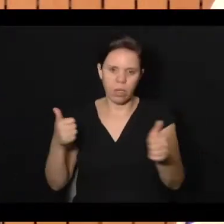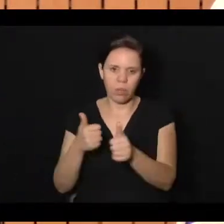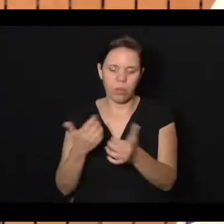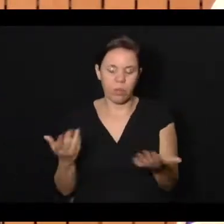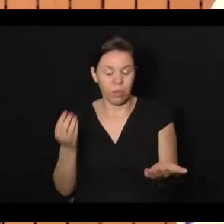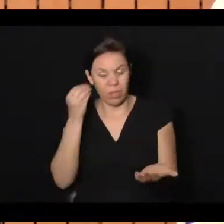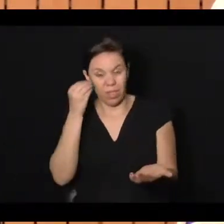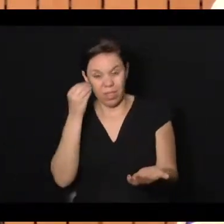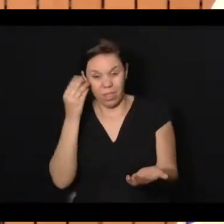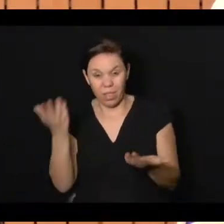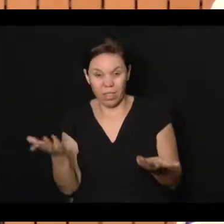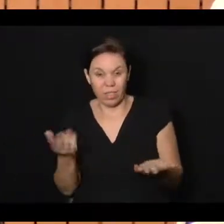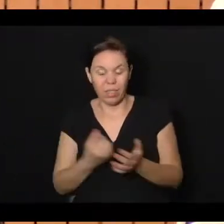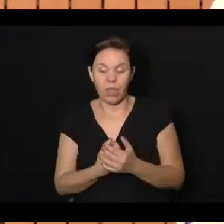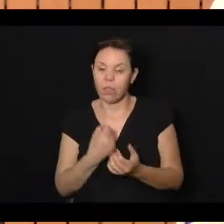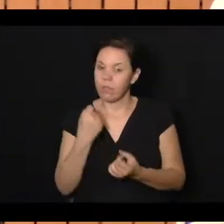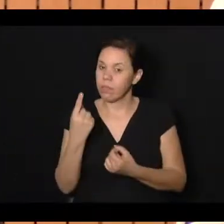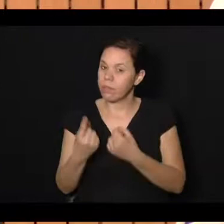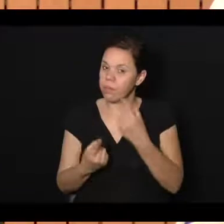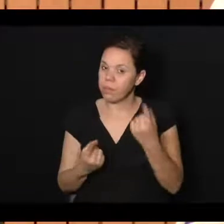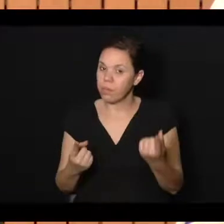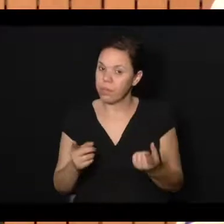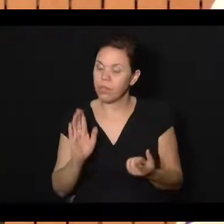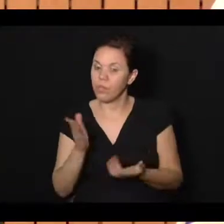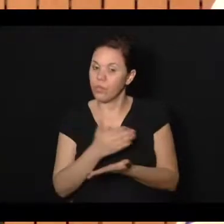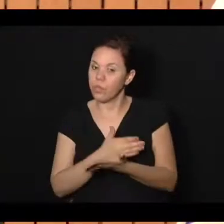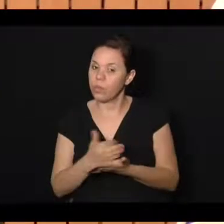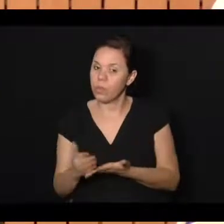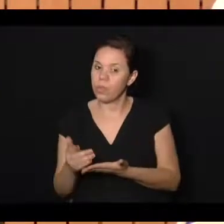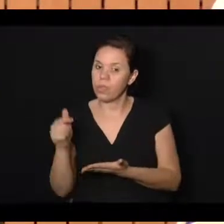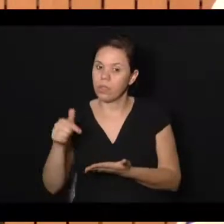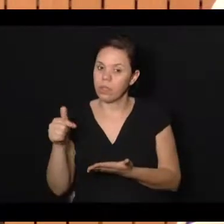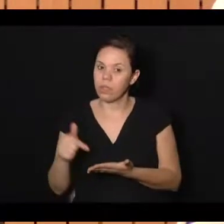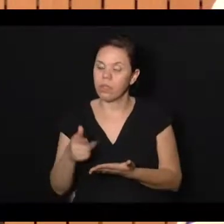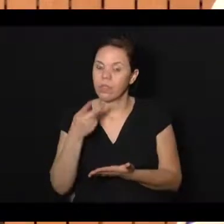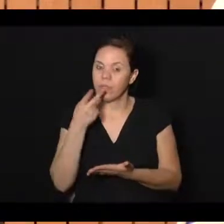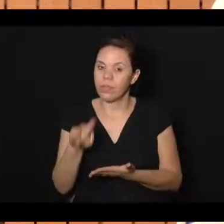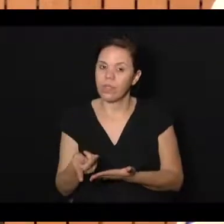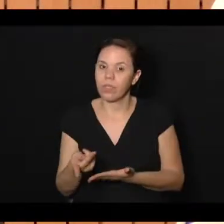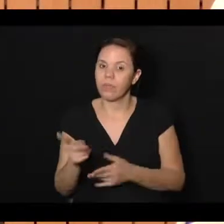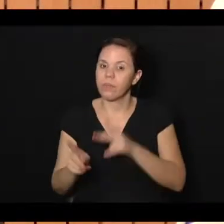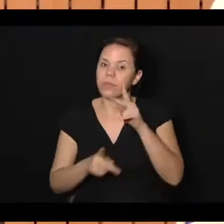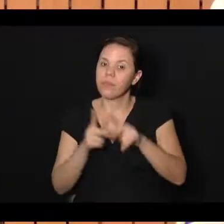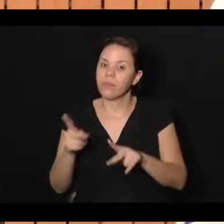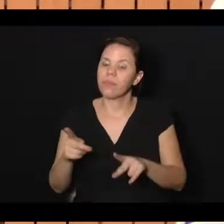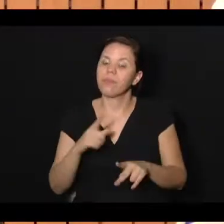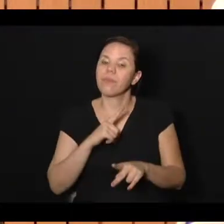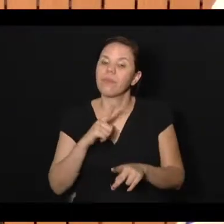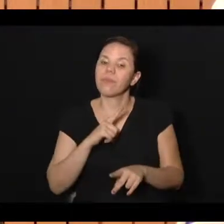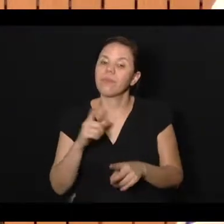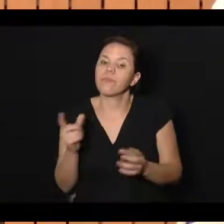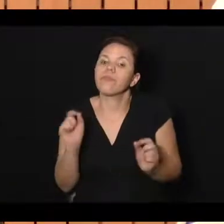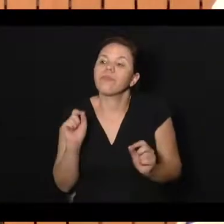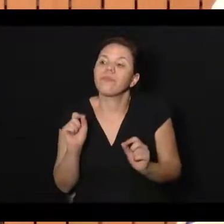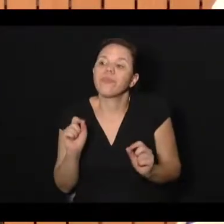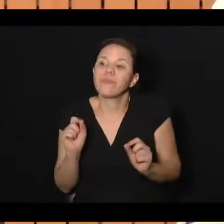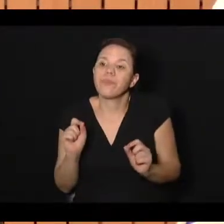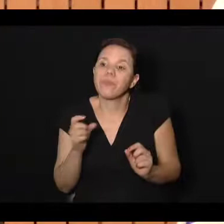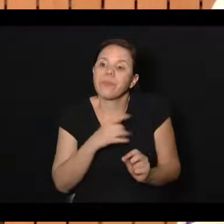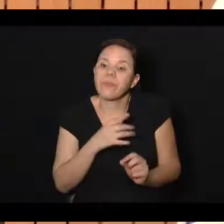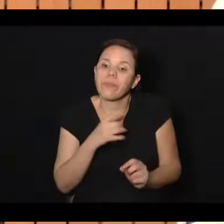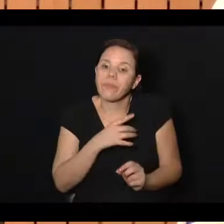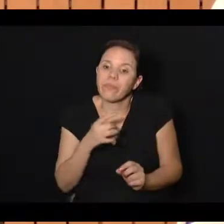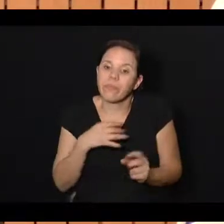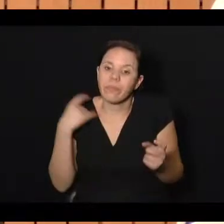exceções não é igual o foi colocado logo no começo da primeira fala as pessoas têm um certo receio então por ter esse receio